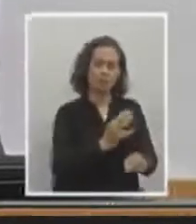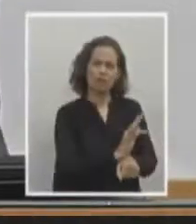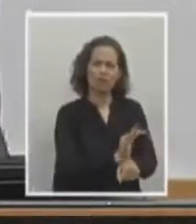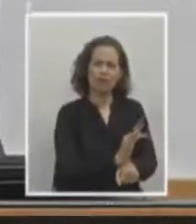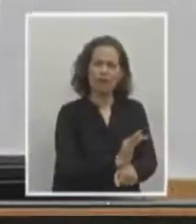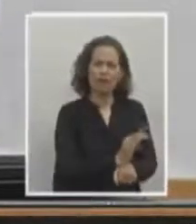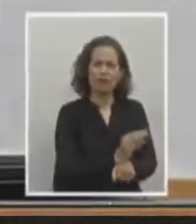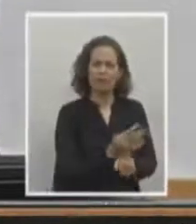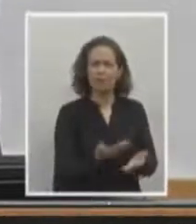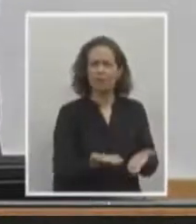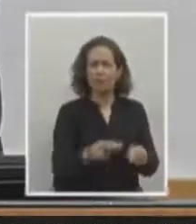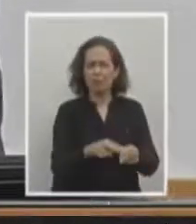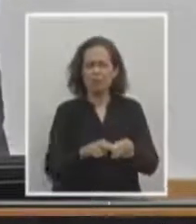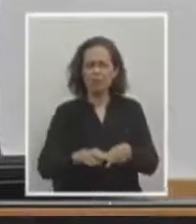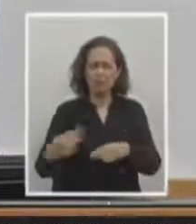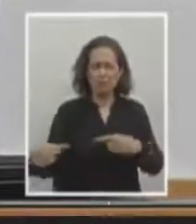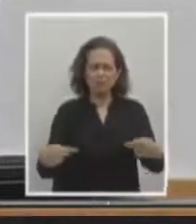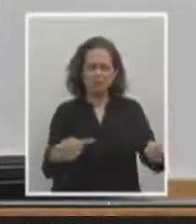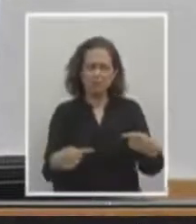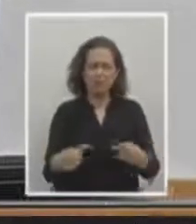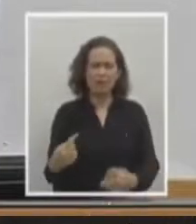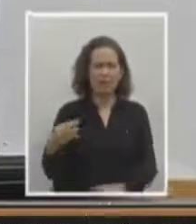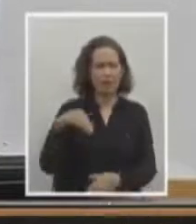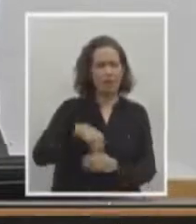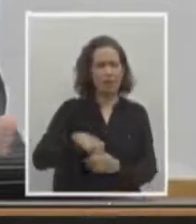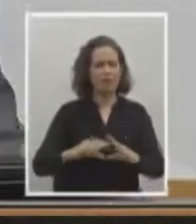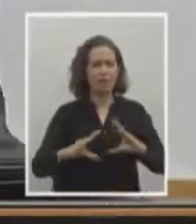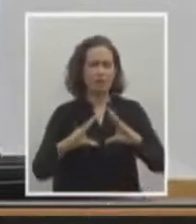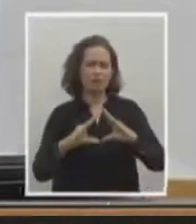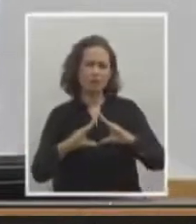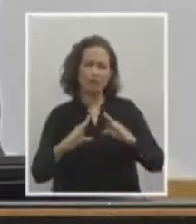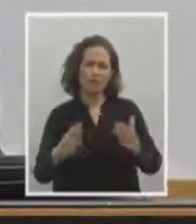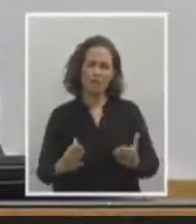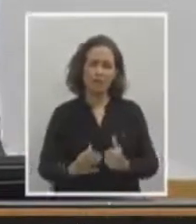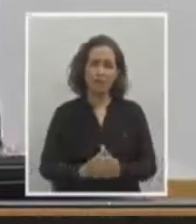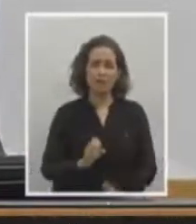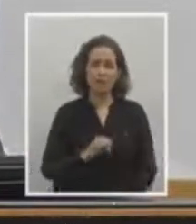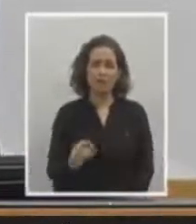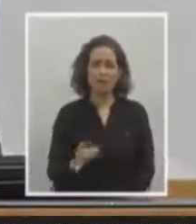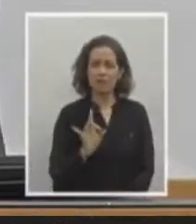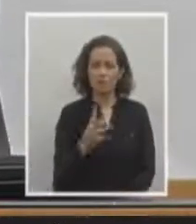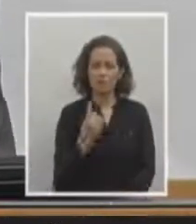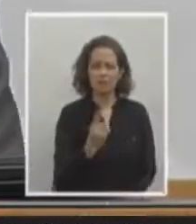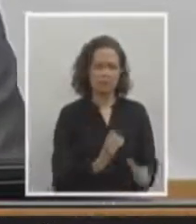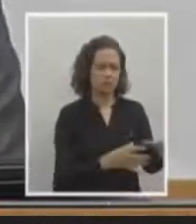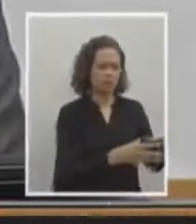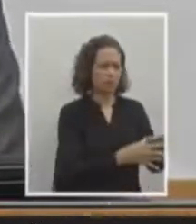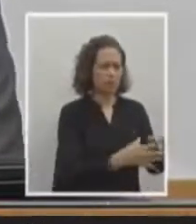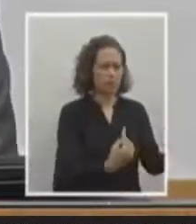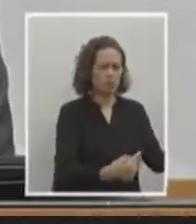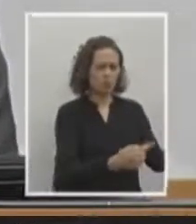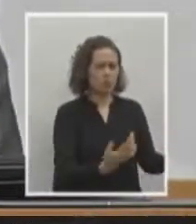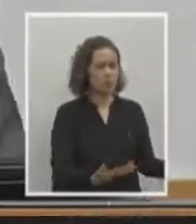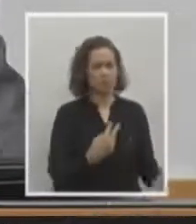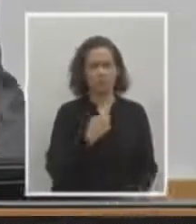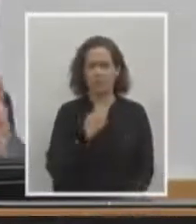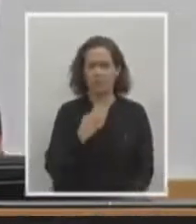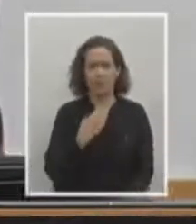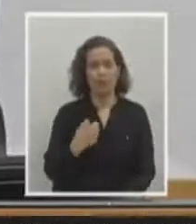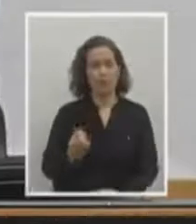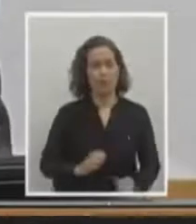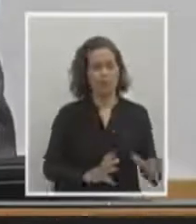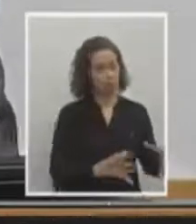discussão dada nessa casa que esteve naquele instante só um dos lados. Nós precisamos colocar na mesa os